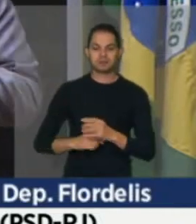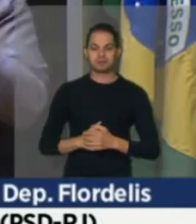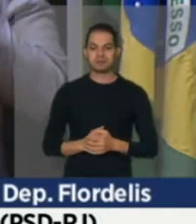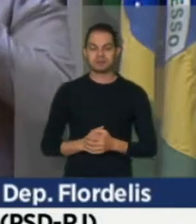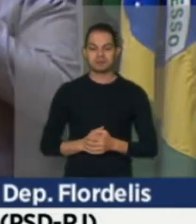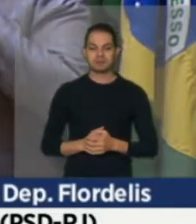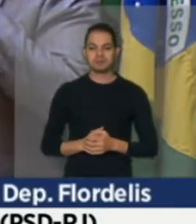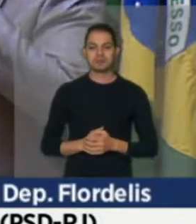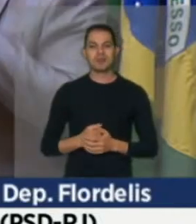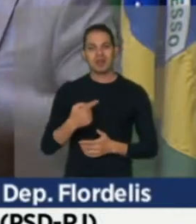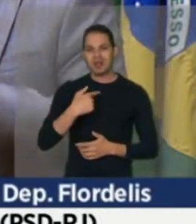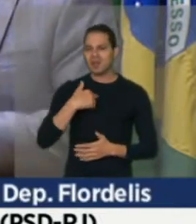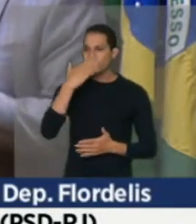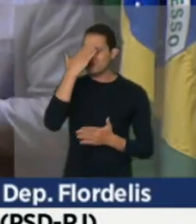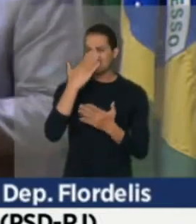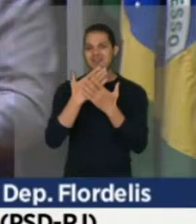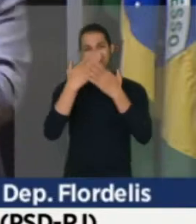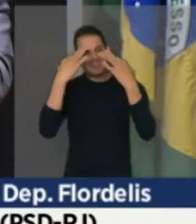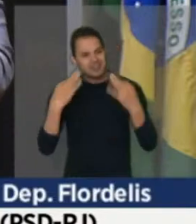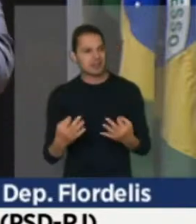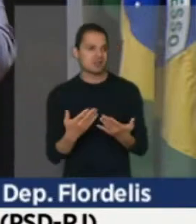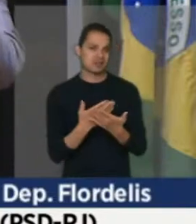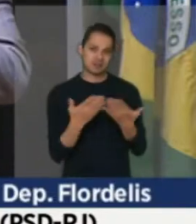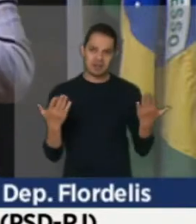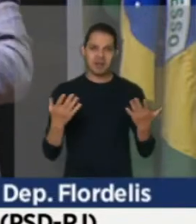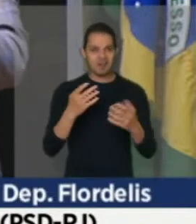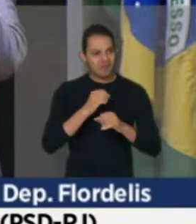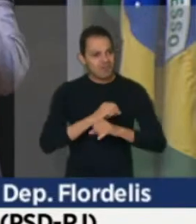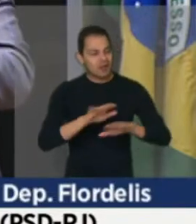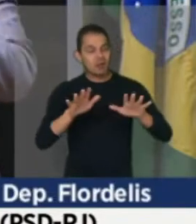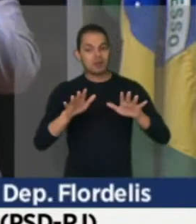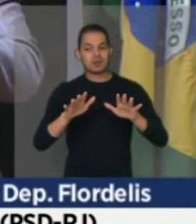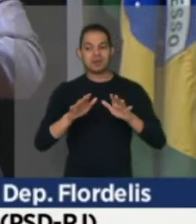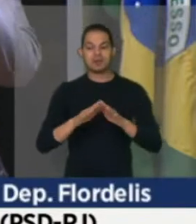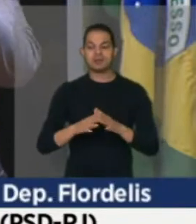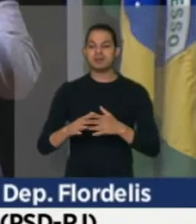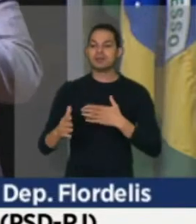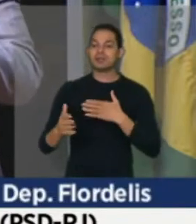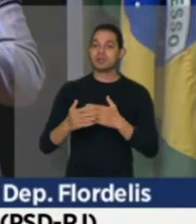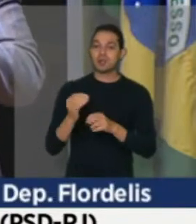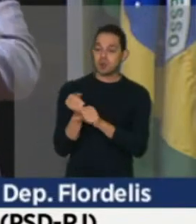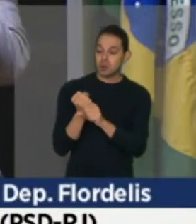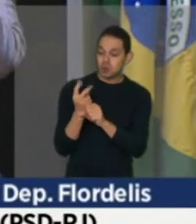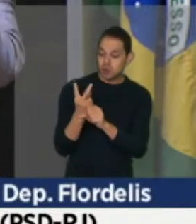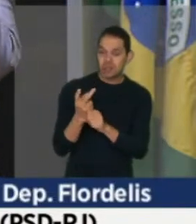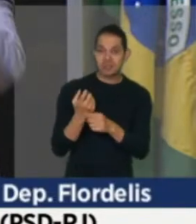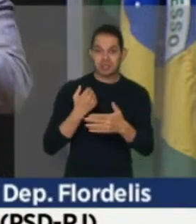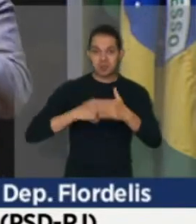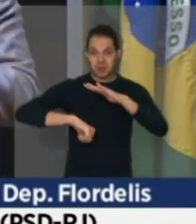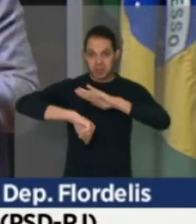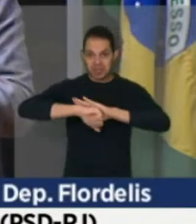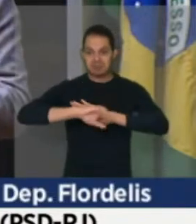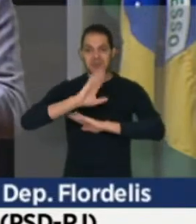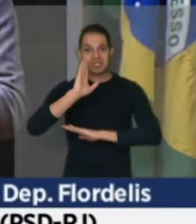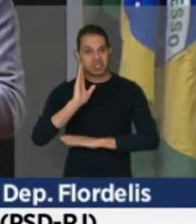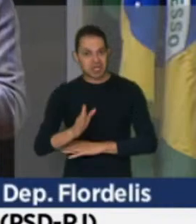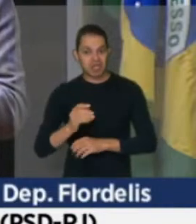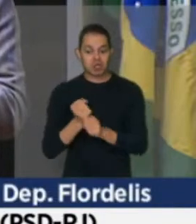Eu tenho certeza, Excelências, eu tenho certeza que mesmo após 2 anos do crime, se passaram 2 anos do